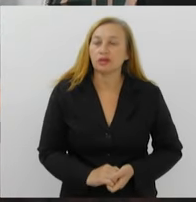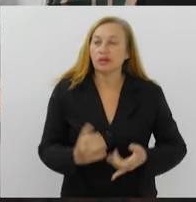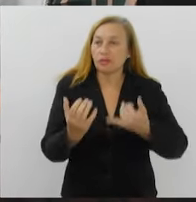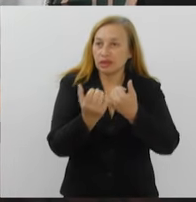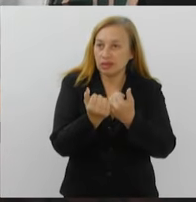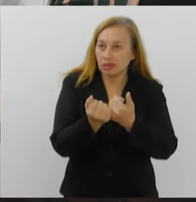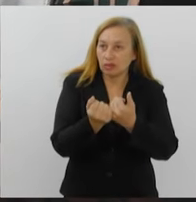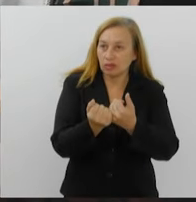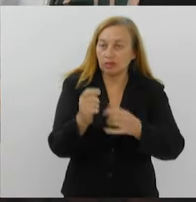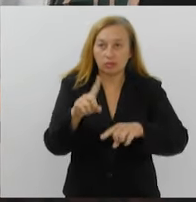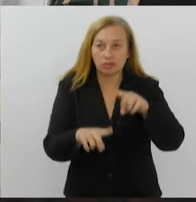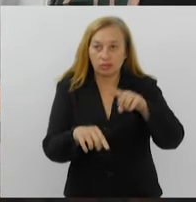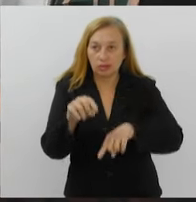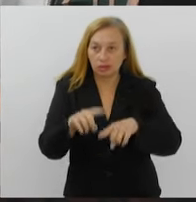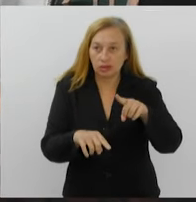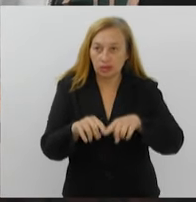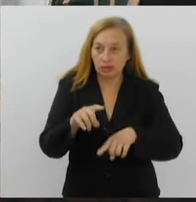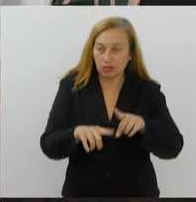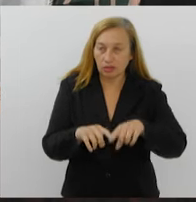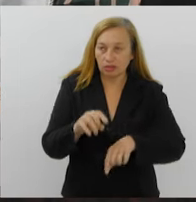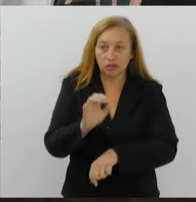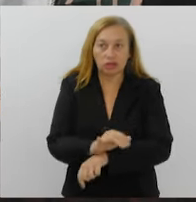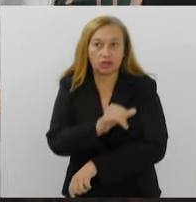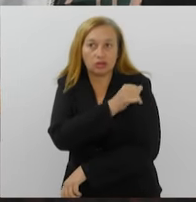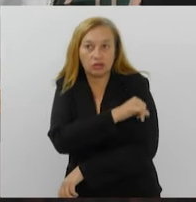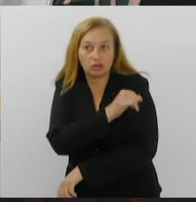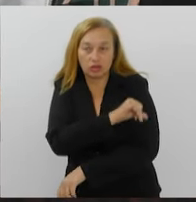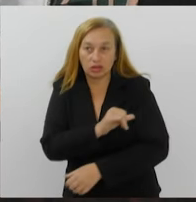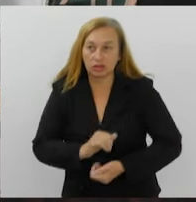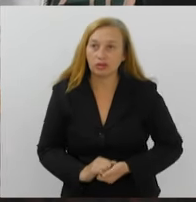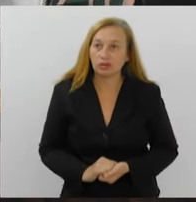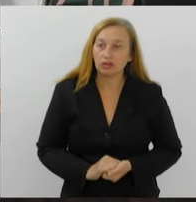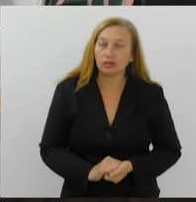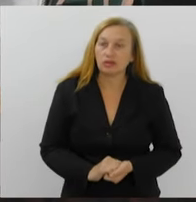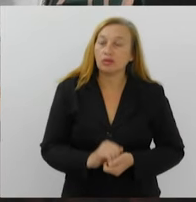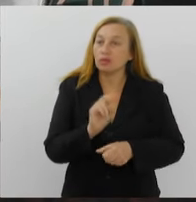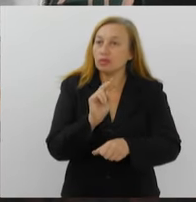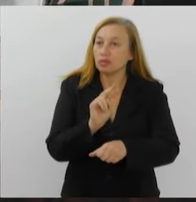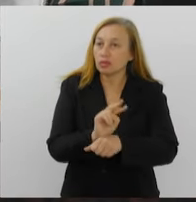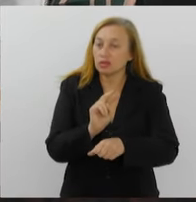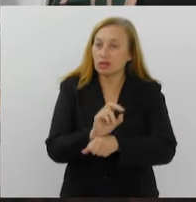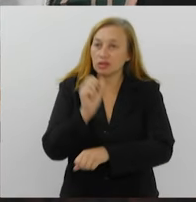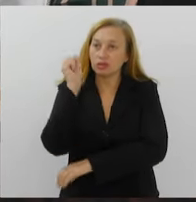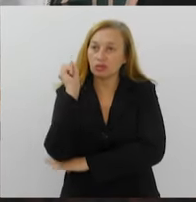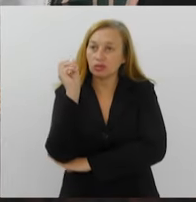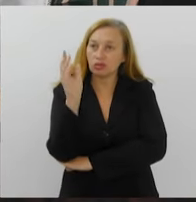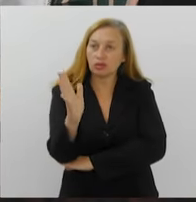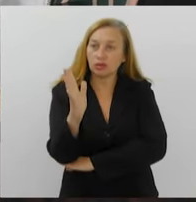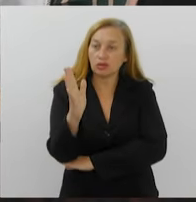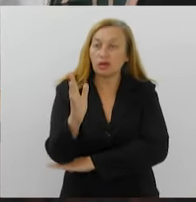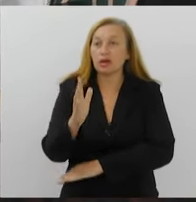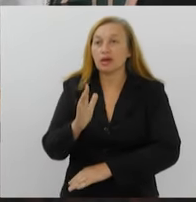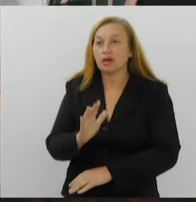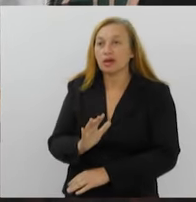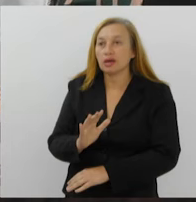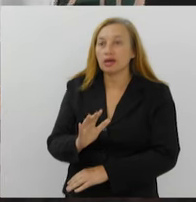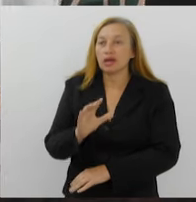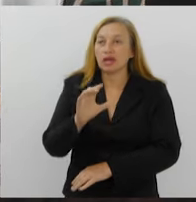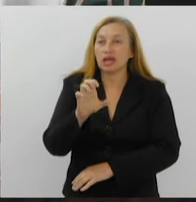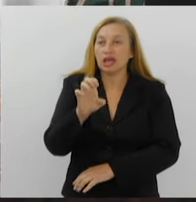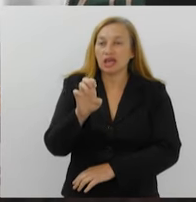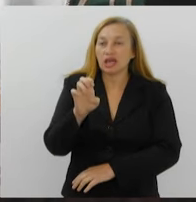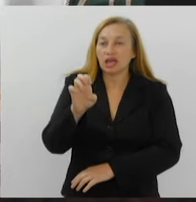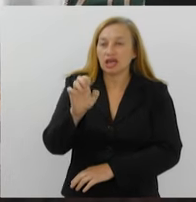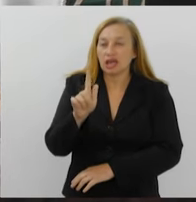patrimônio imaterial do Estado do Rio de Janeiro para fins de preservação cultural, Grêmio Recreativo Escola de Samba União da Ilha do